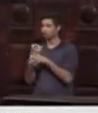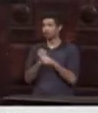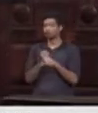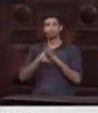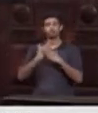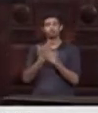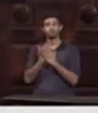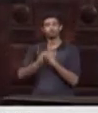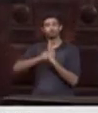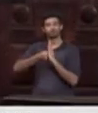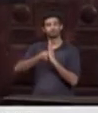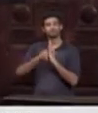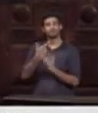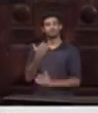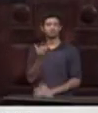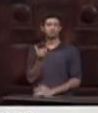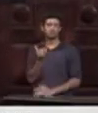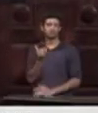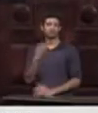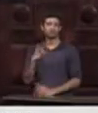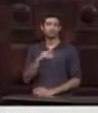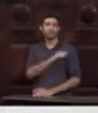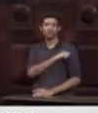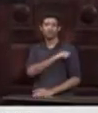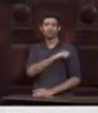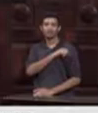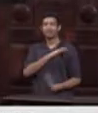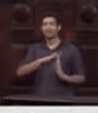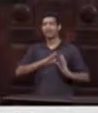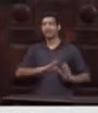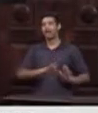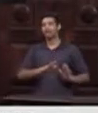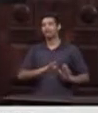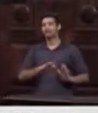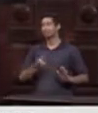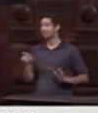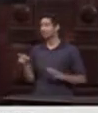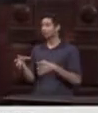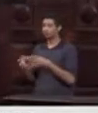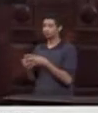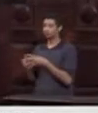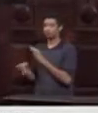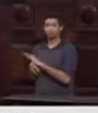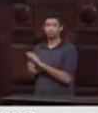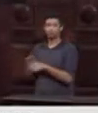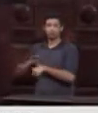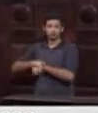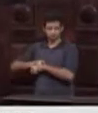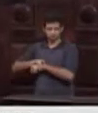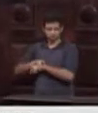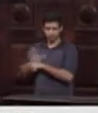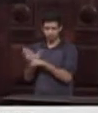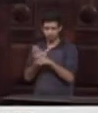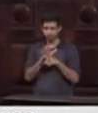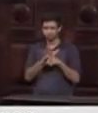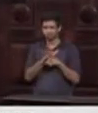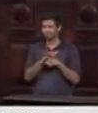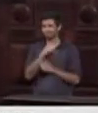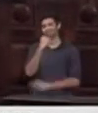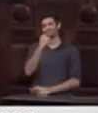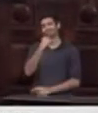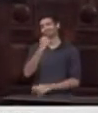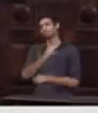em casa e as forças de segurança incapazes de trazer a segurança, a garantia e a paz para